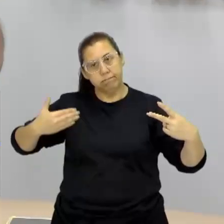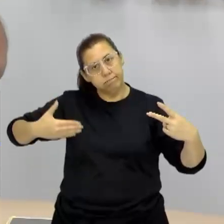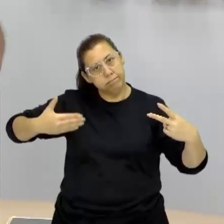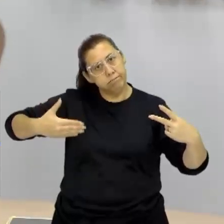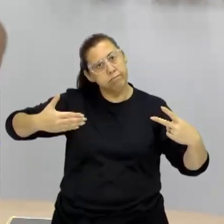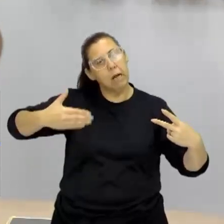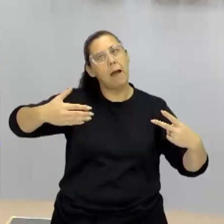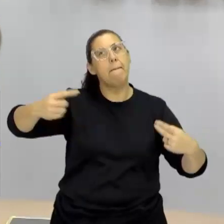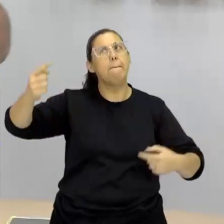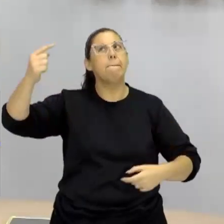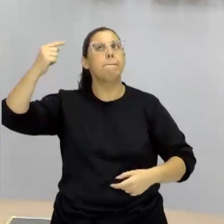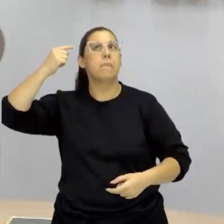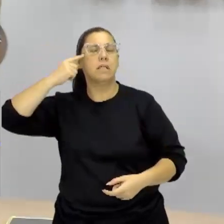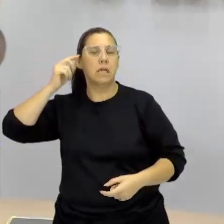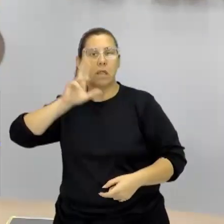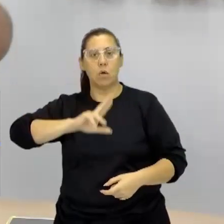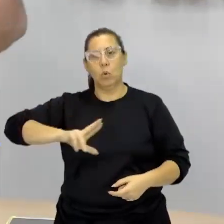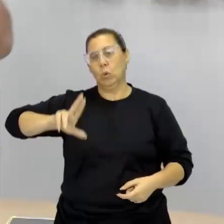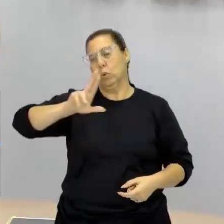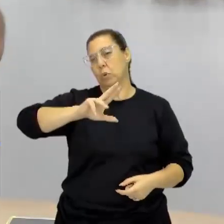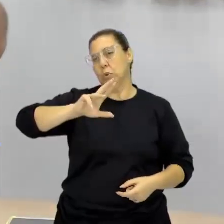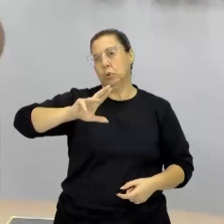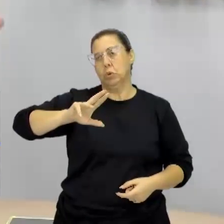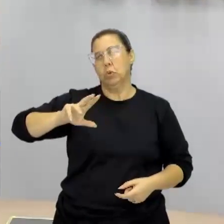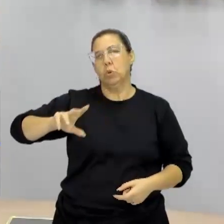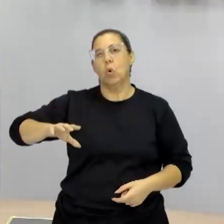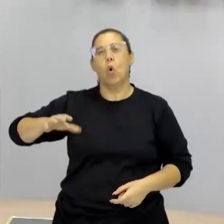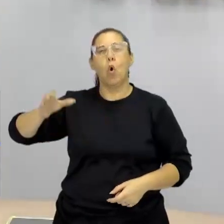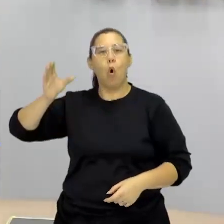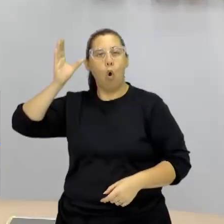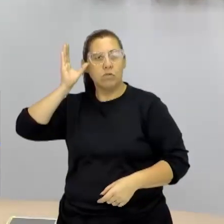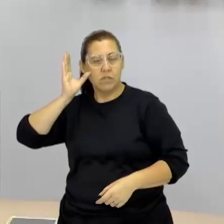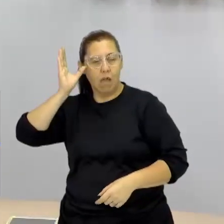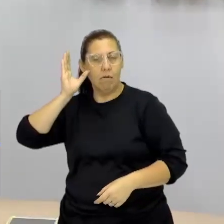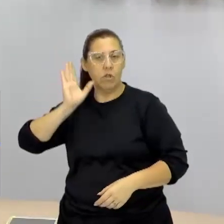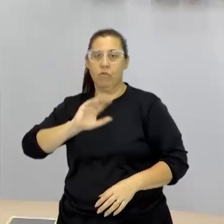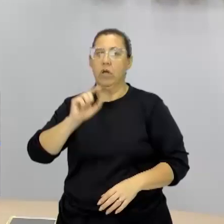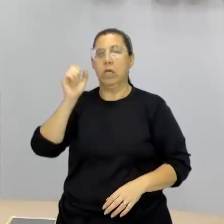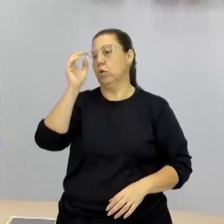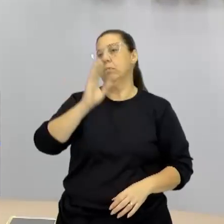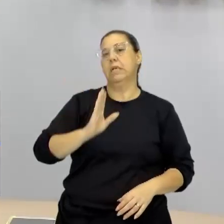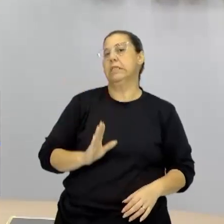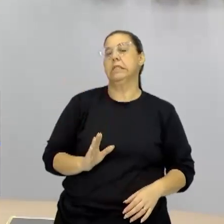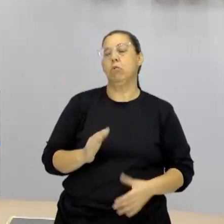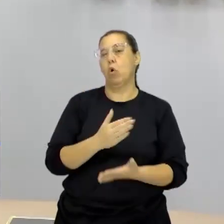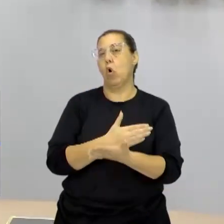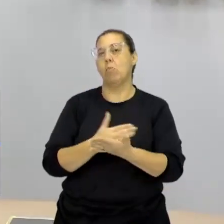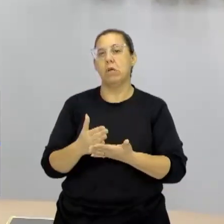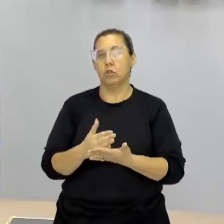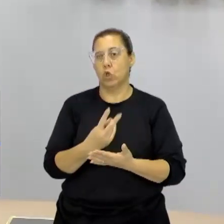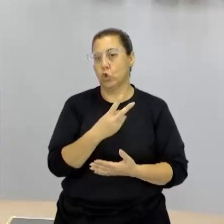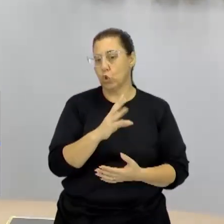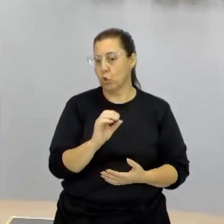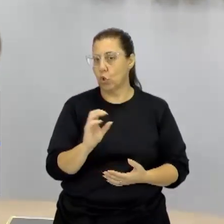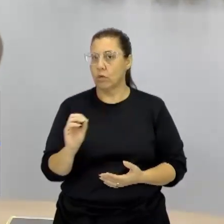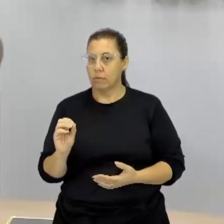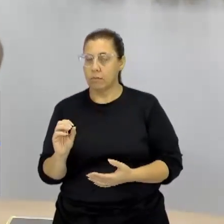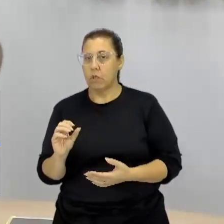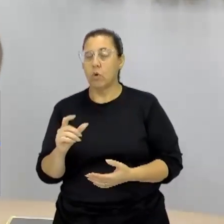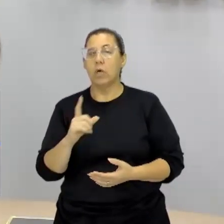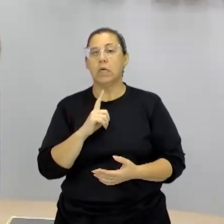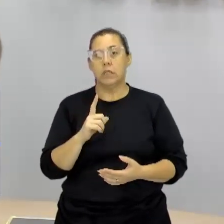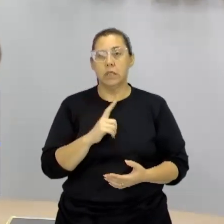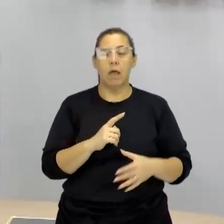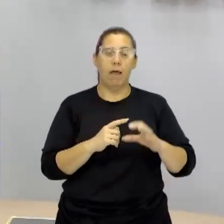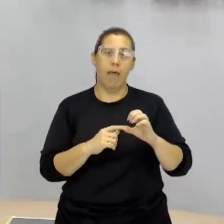para se pensar no uso sustentável, porque não foi só no Brasil que a gente começou a ver isso aí, em 2000, né? Tivemos aí